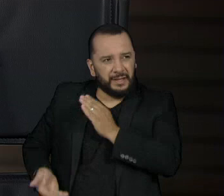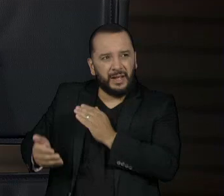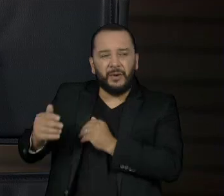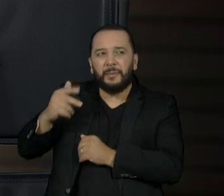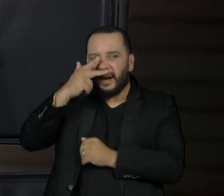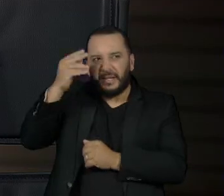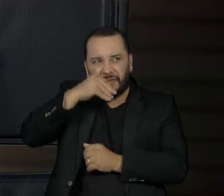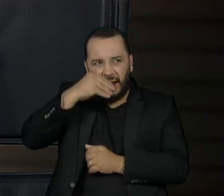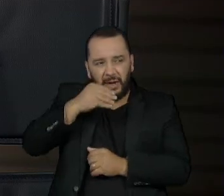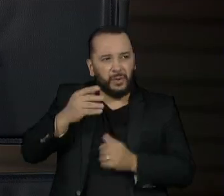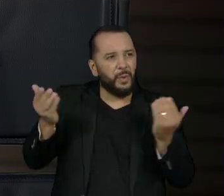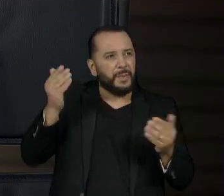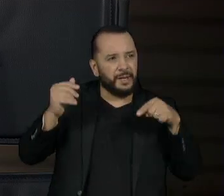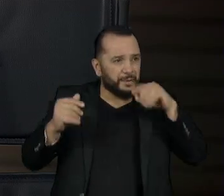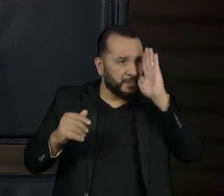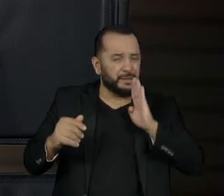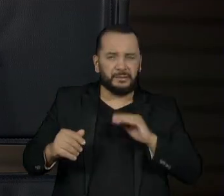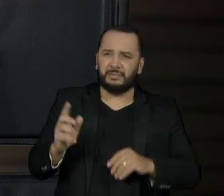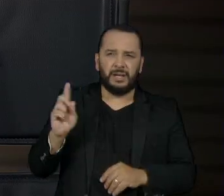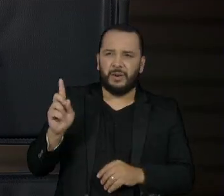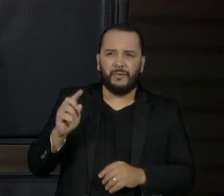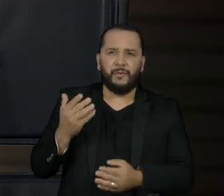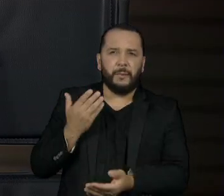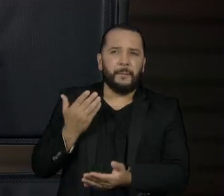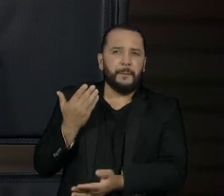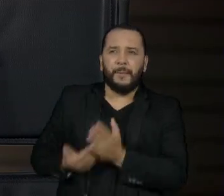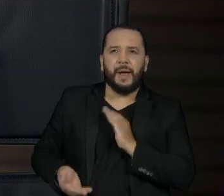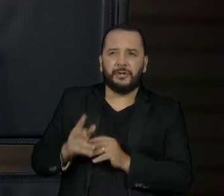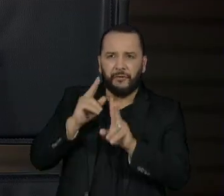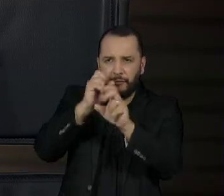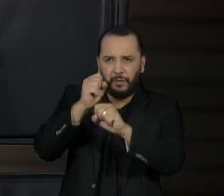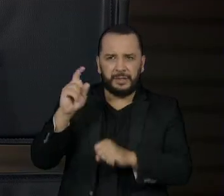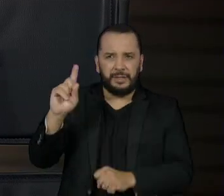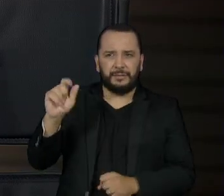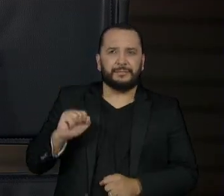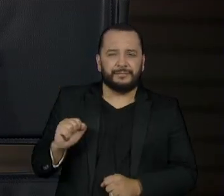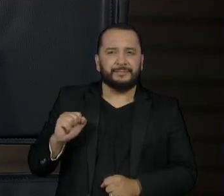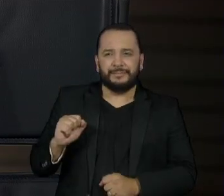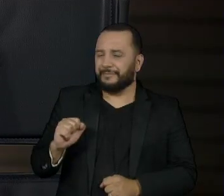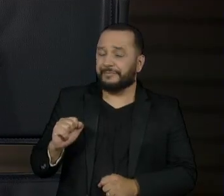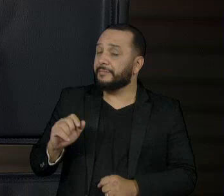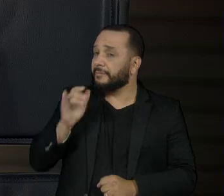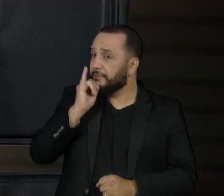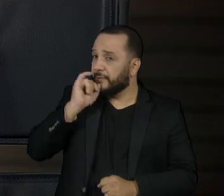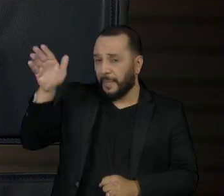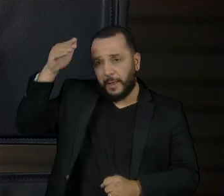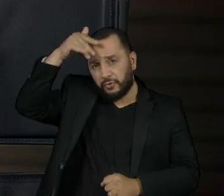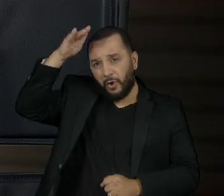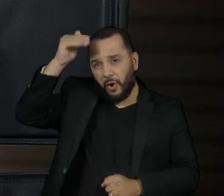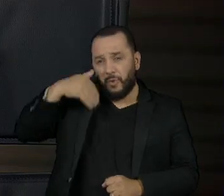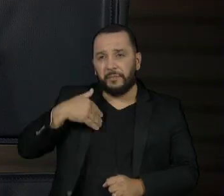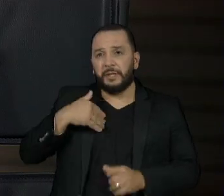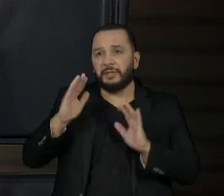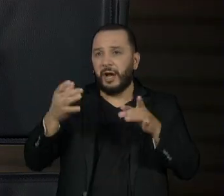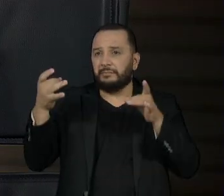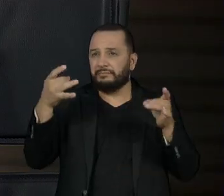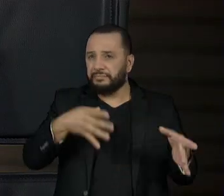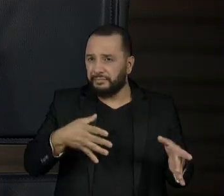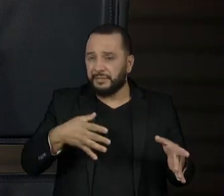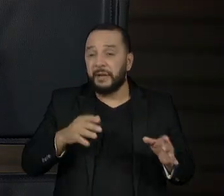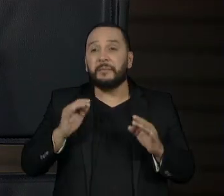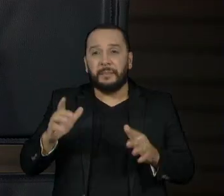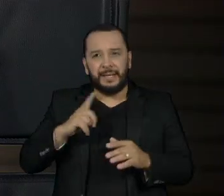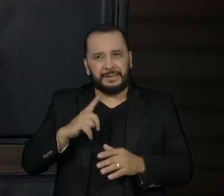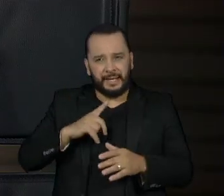gente, como se faz nas análises, né? Como a gente vê as análises das eleições nos Estados Unidos, o Trump sai, mas ganha o trumpismo, né? A